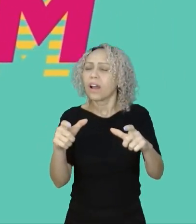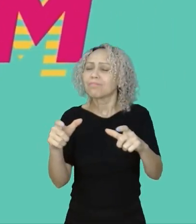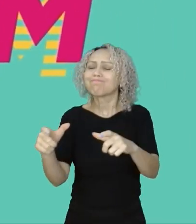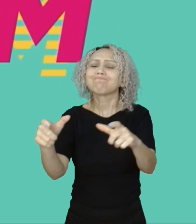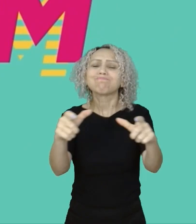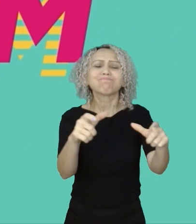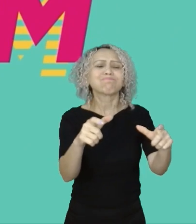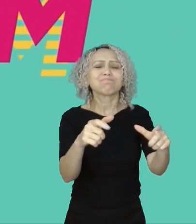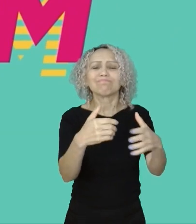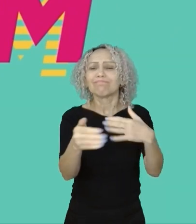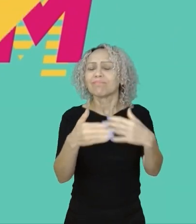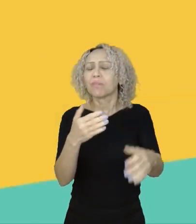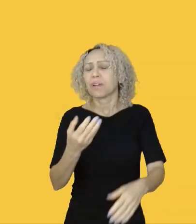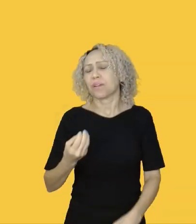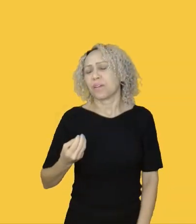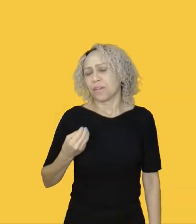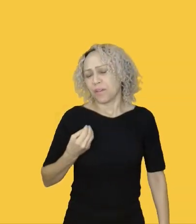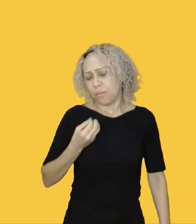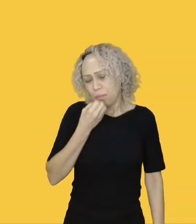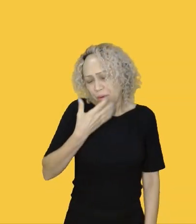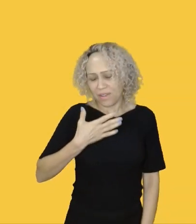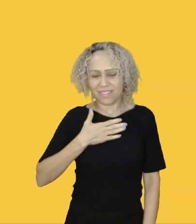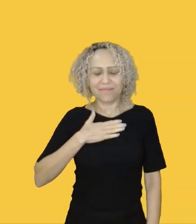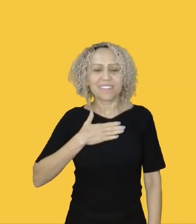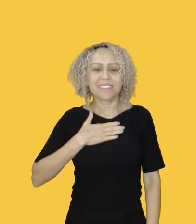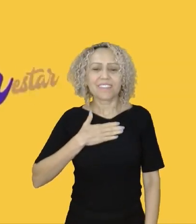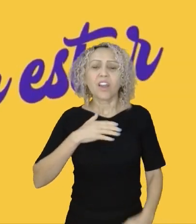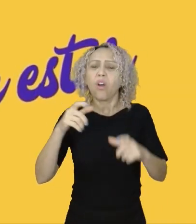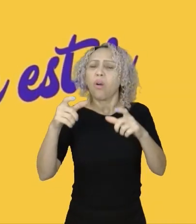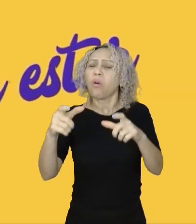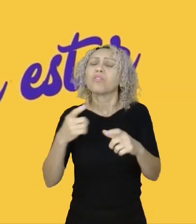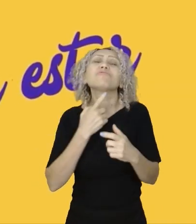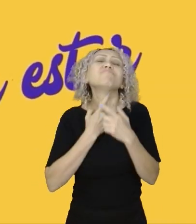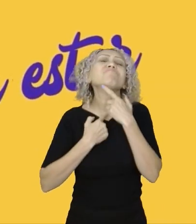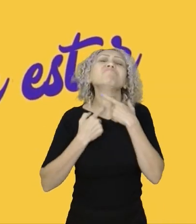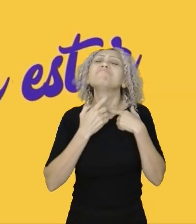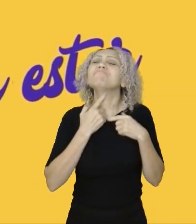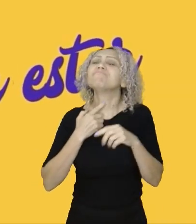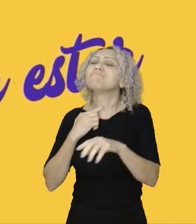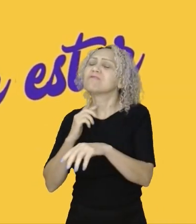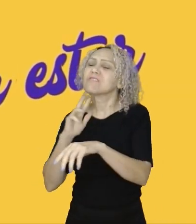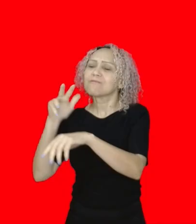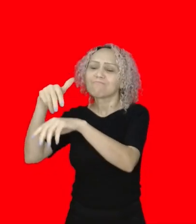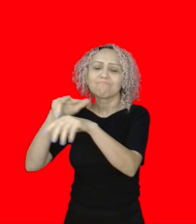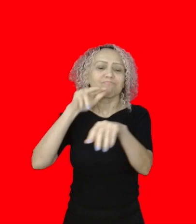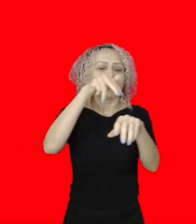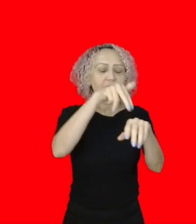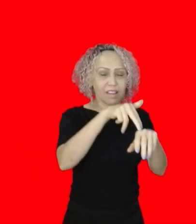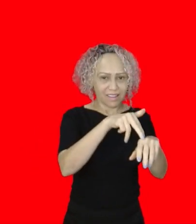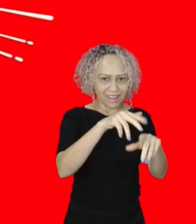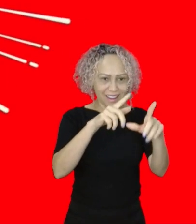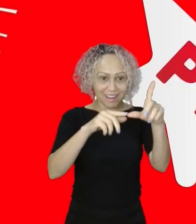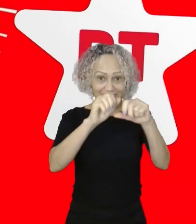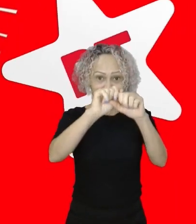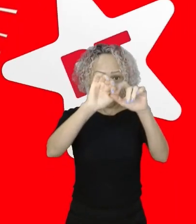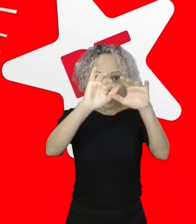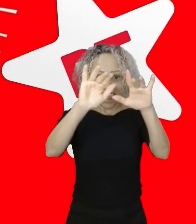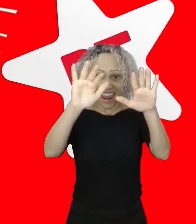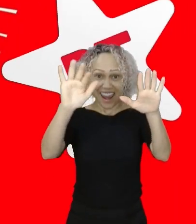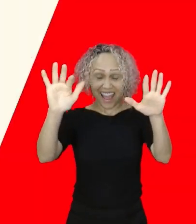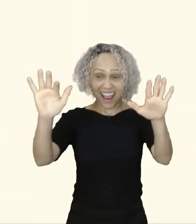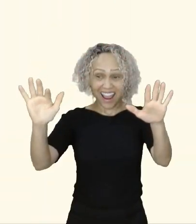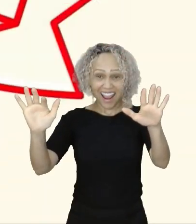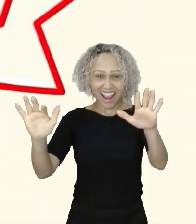lugar que é bom pra mim, é onde eu quiser estar. A estrela ainda